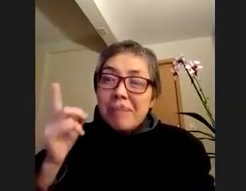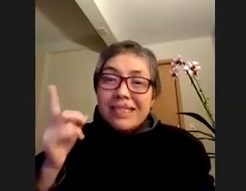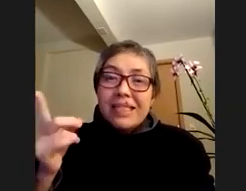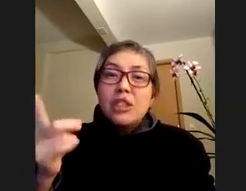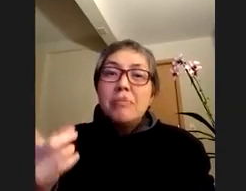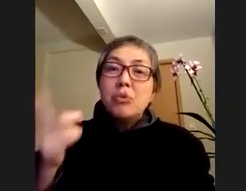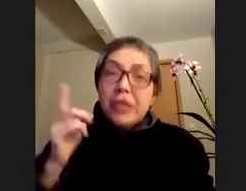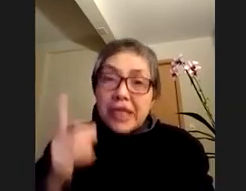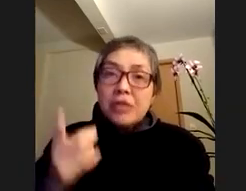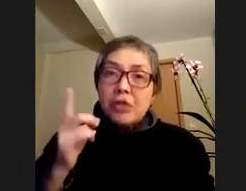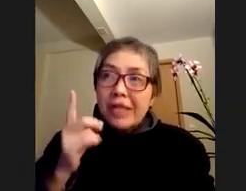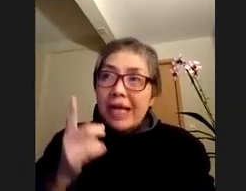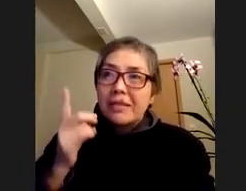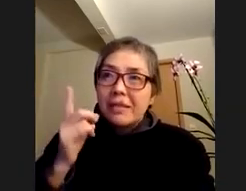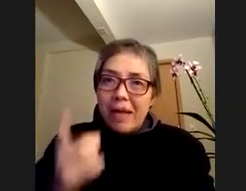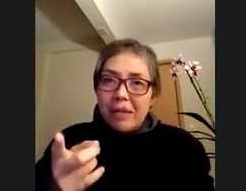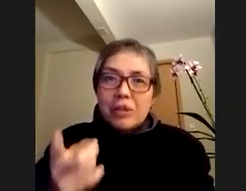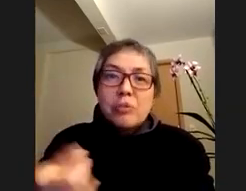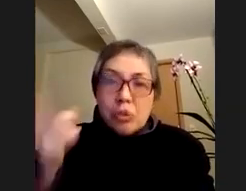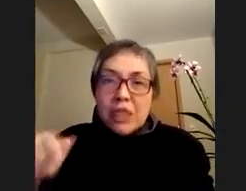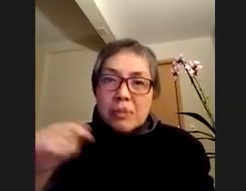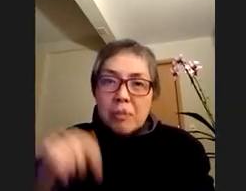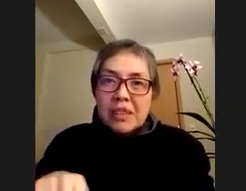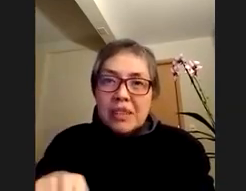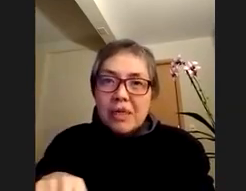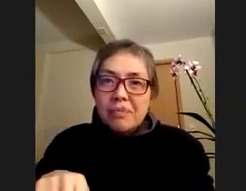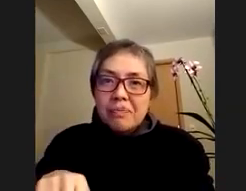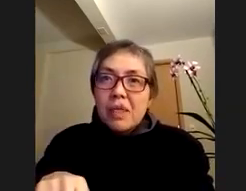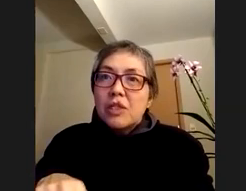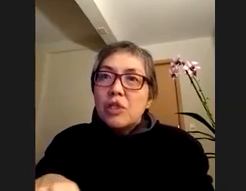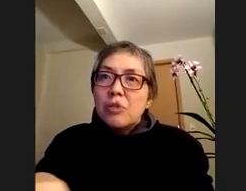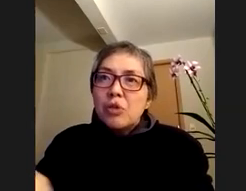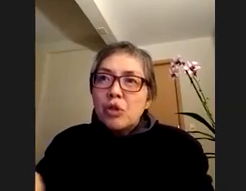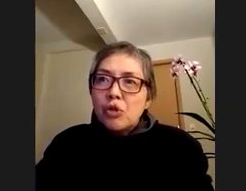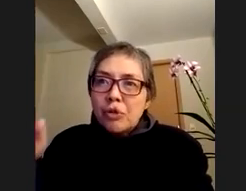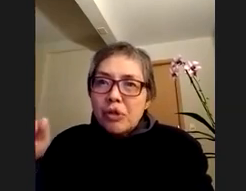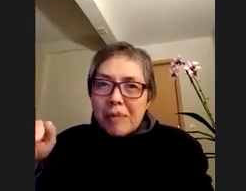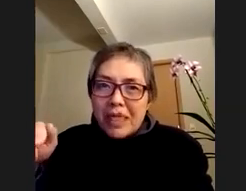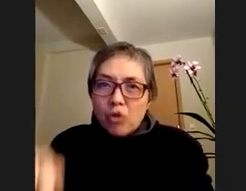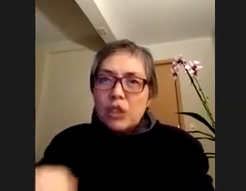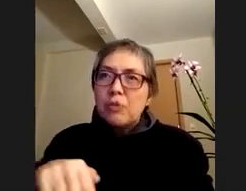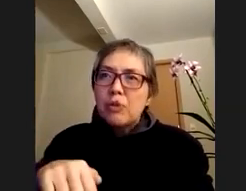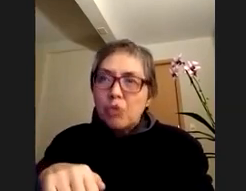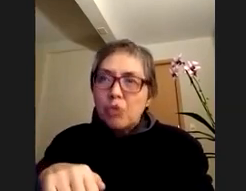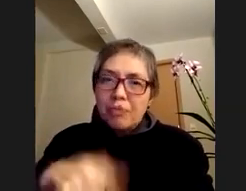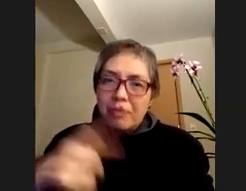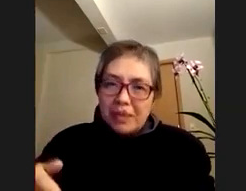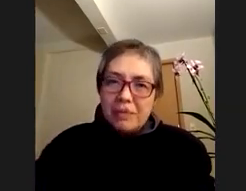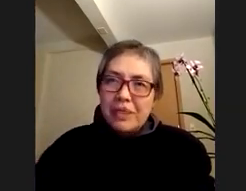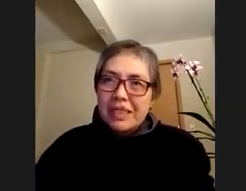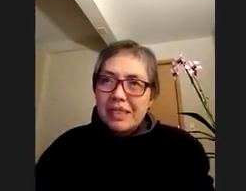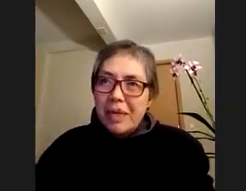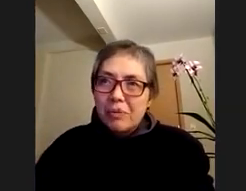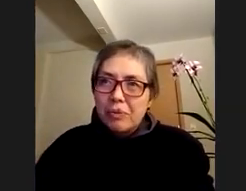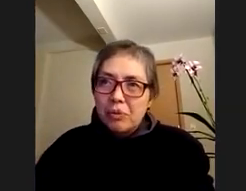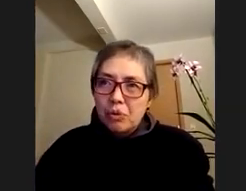se pensar em diminuir a jornada de trabalho, para diminuir a exposição, diminuir o número de trabalhadores por turno, para as